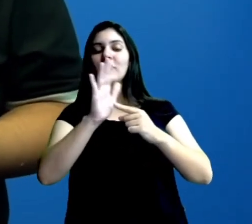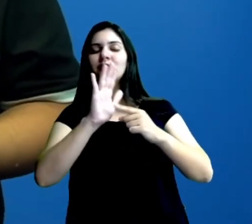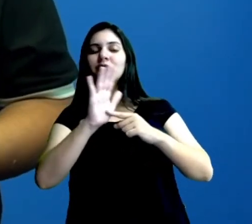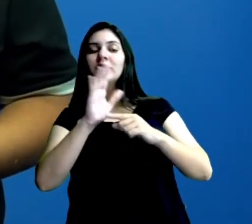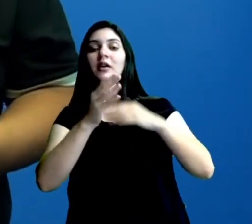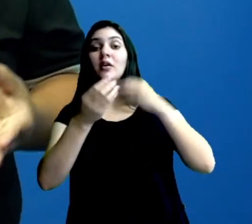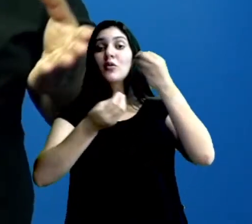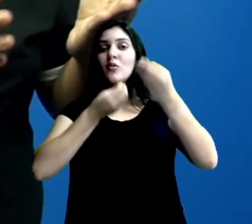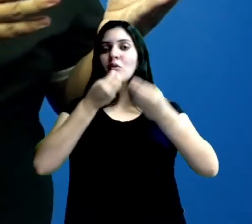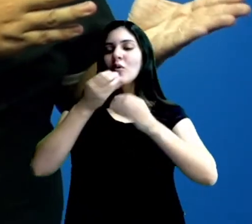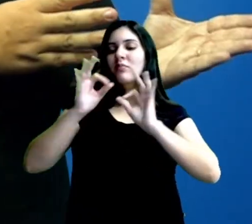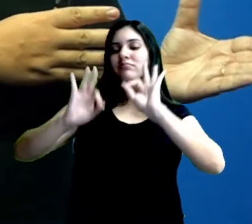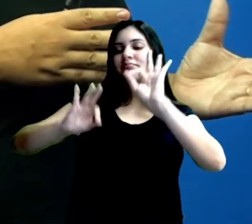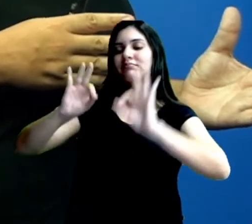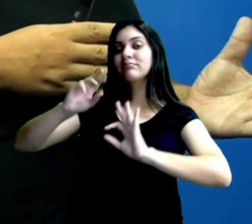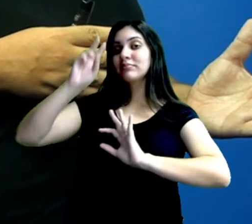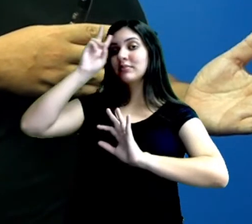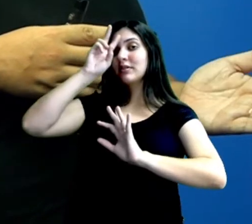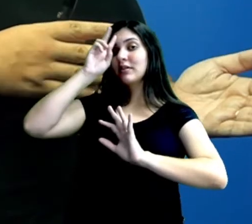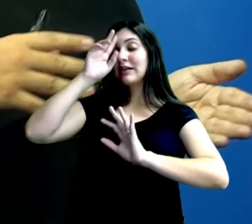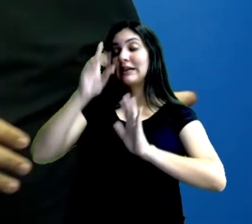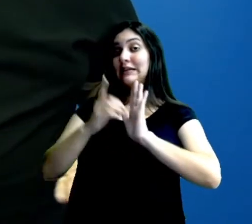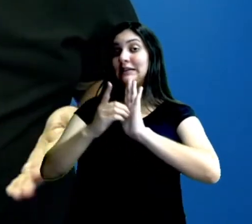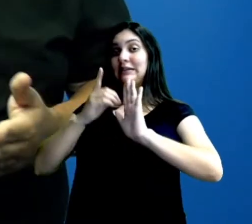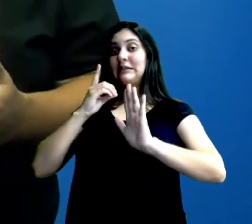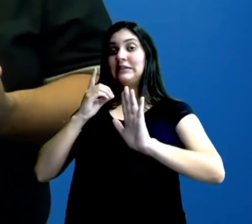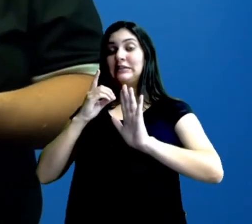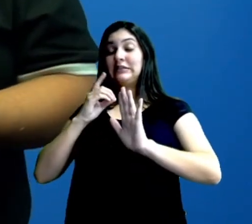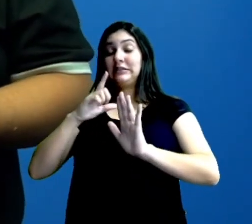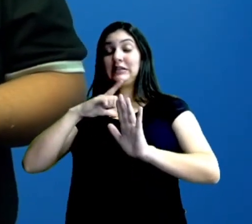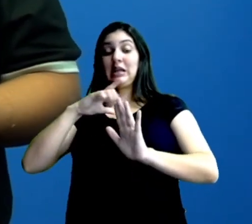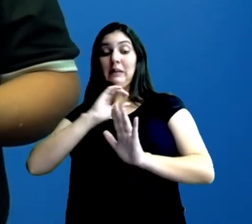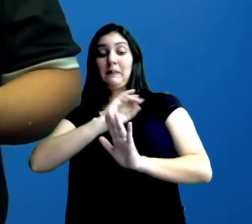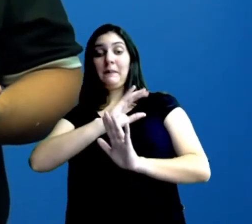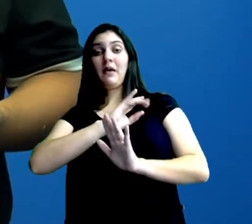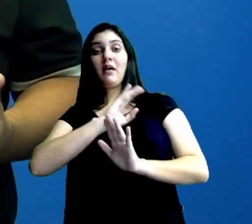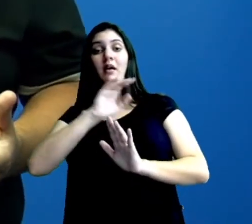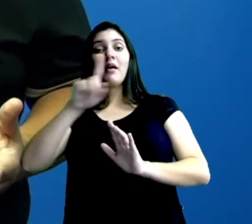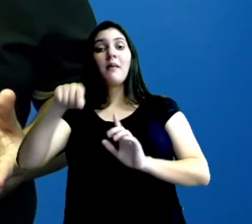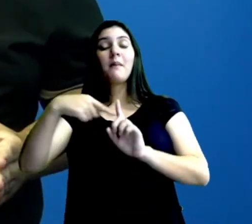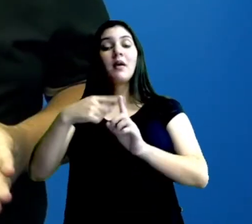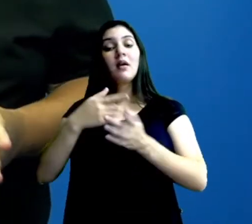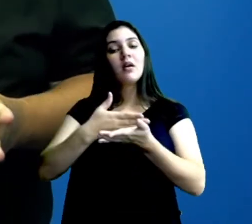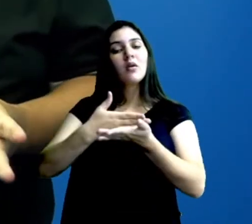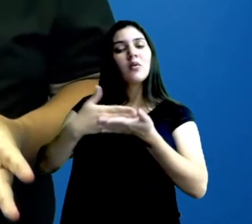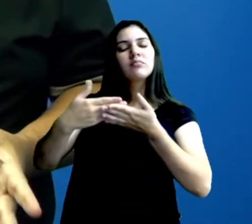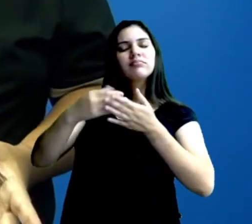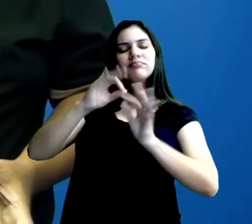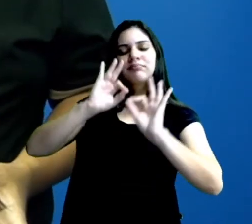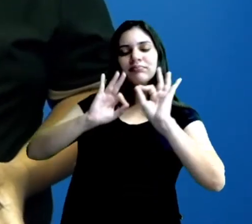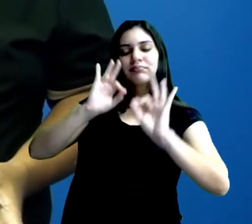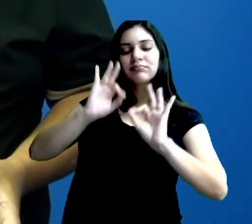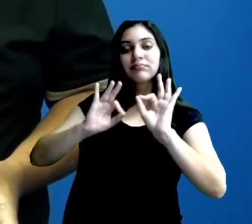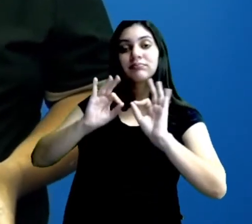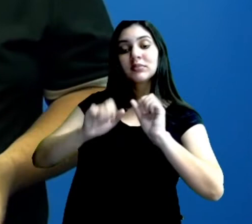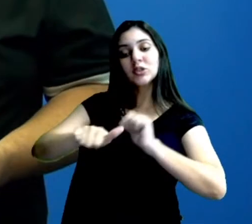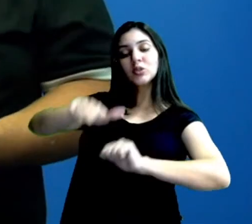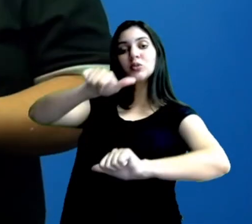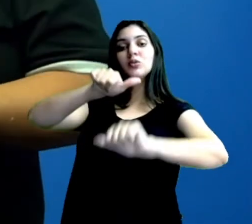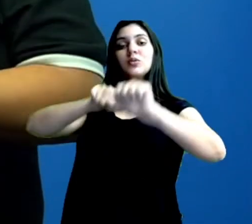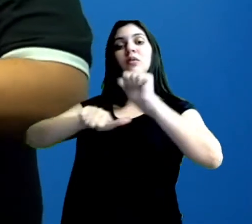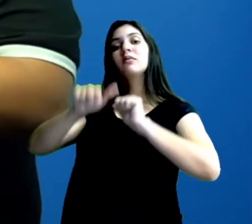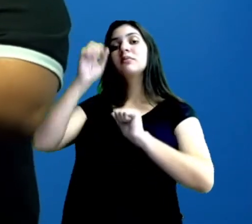polir essas histórias, que antes eram assustadoras, mas ele começou a polir e transformar essas